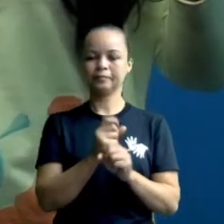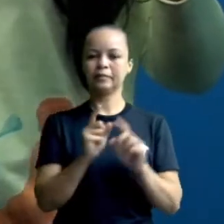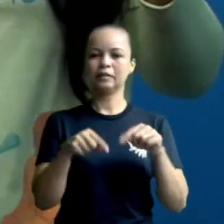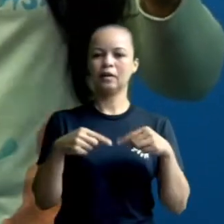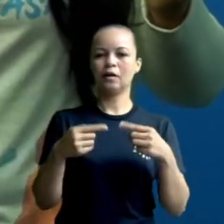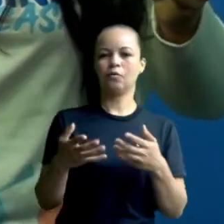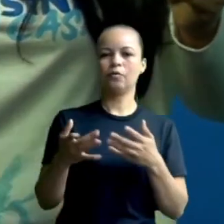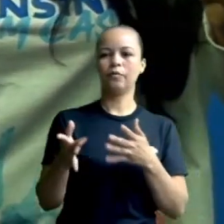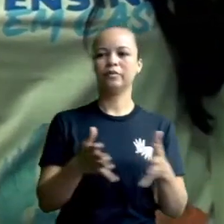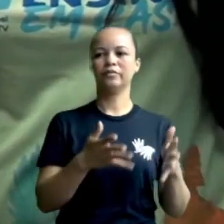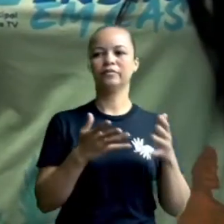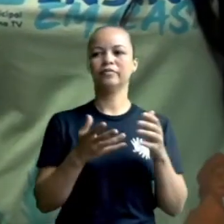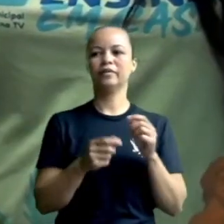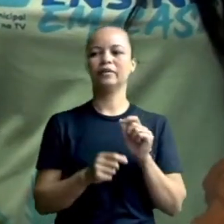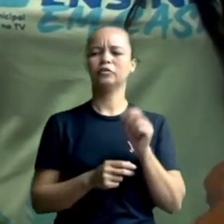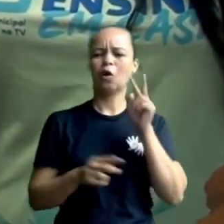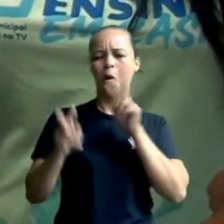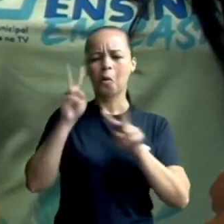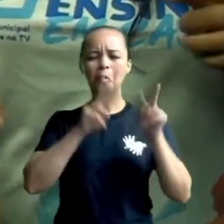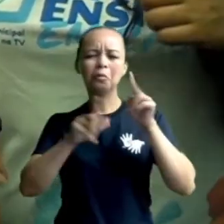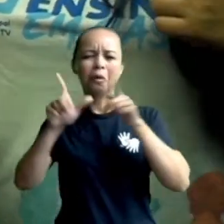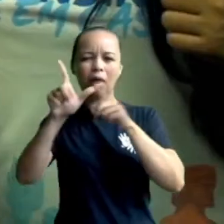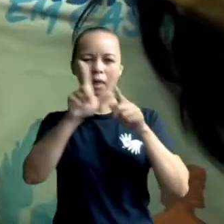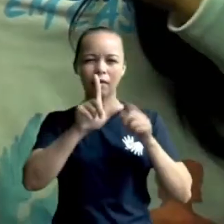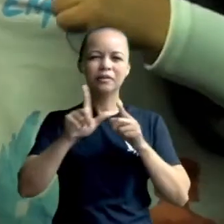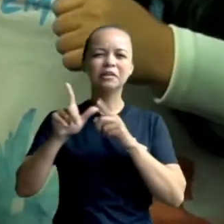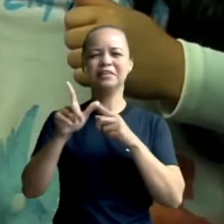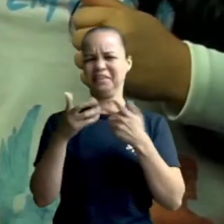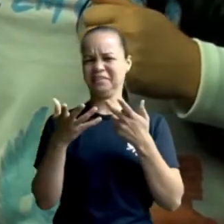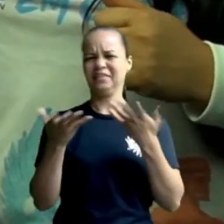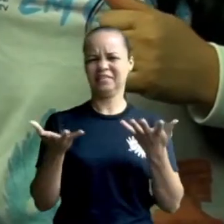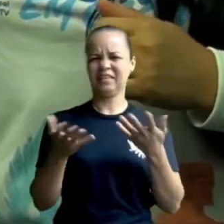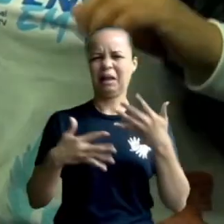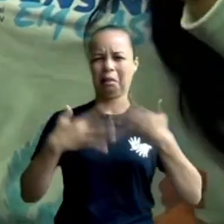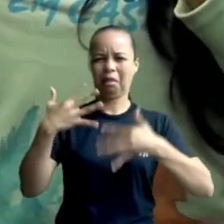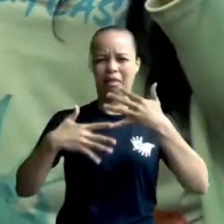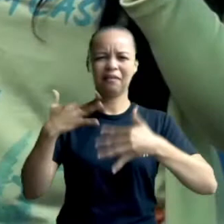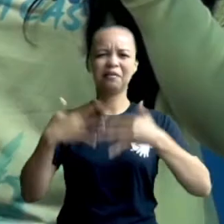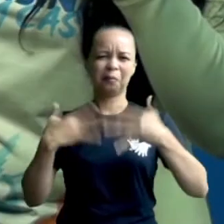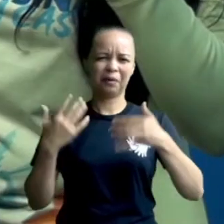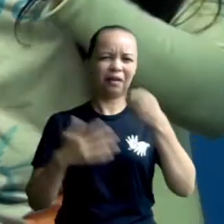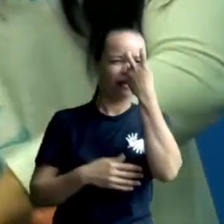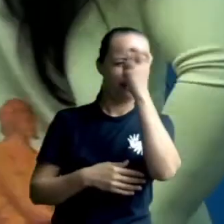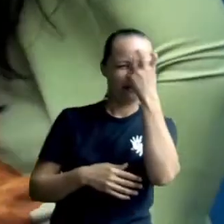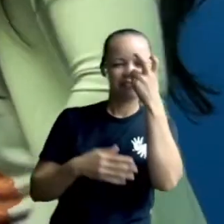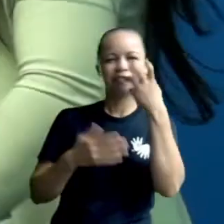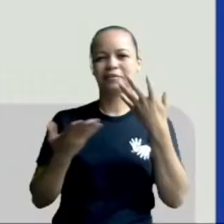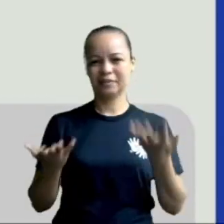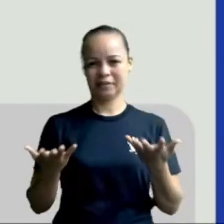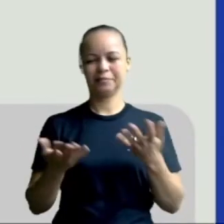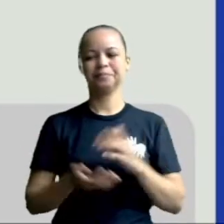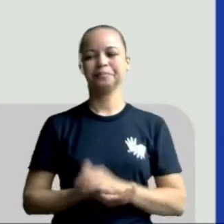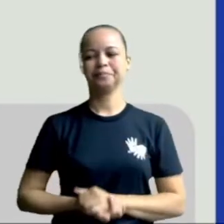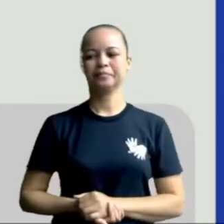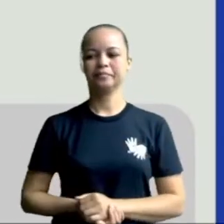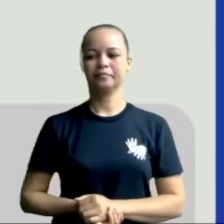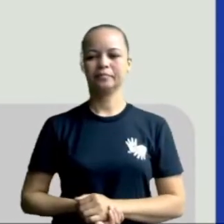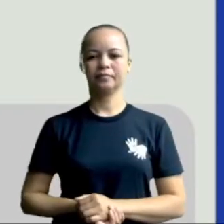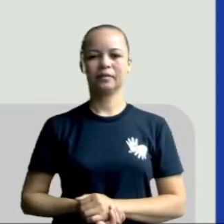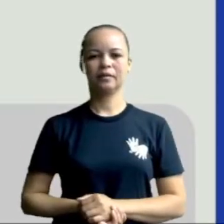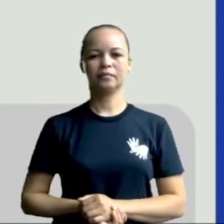invés de a gente estar só olhando letras, que letras às vezes complicam, não é? Só um pouquinho.